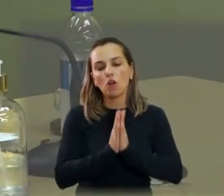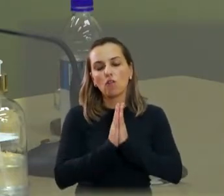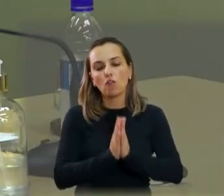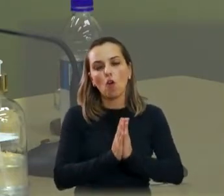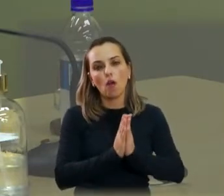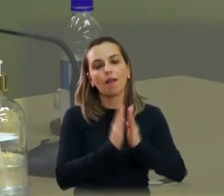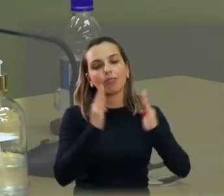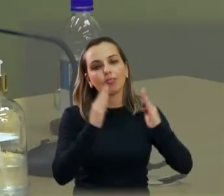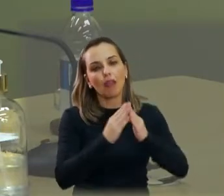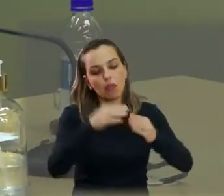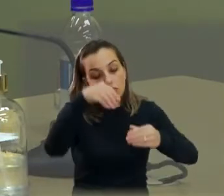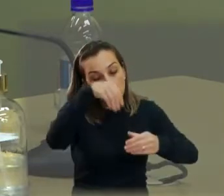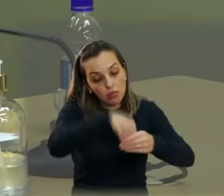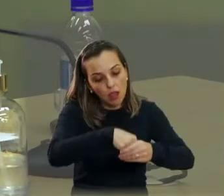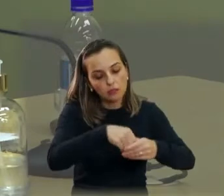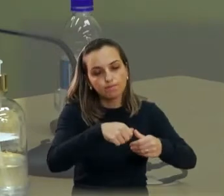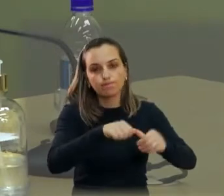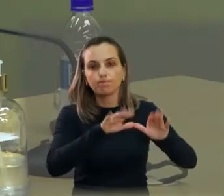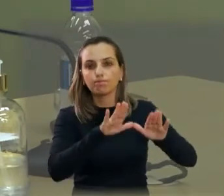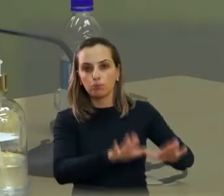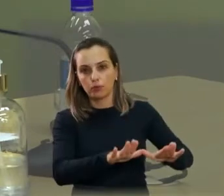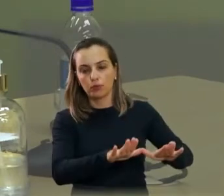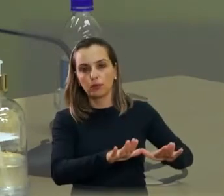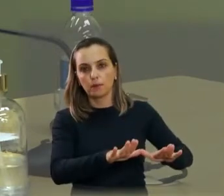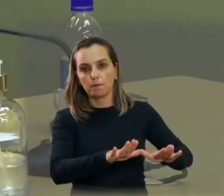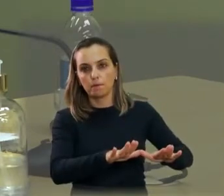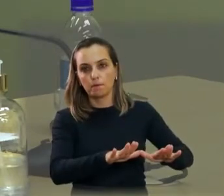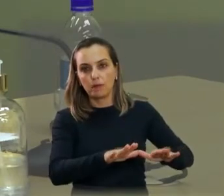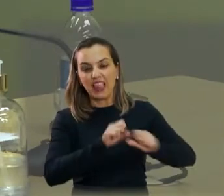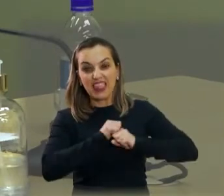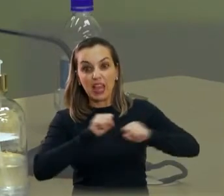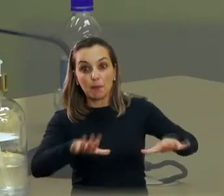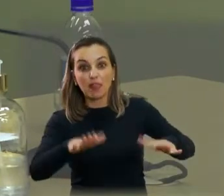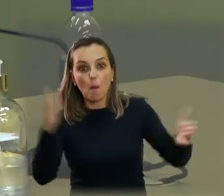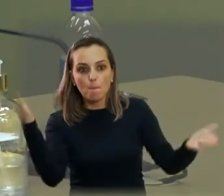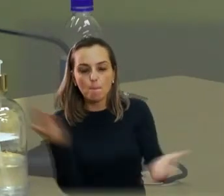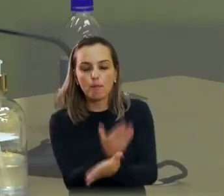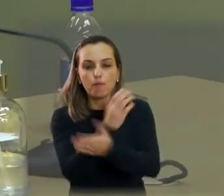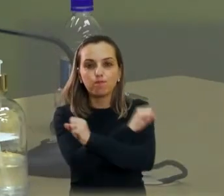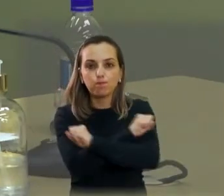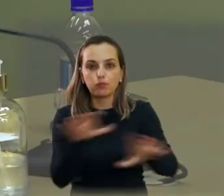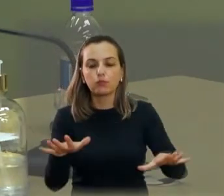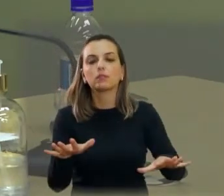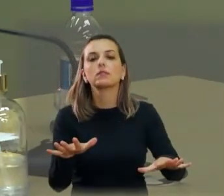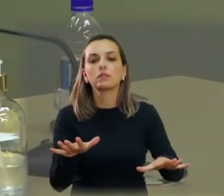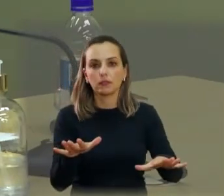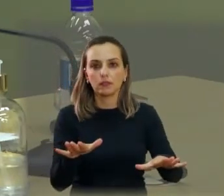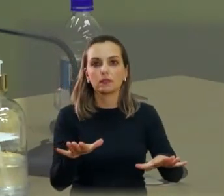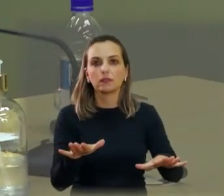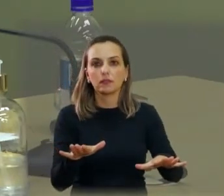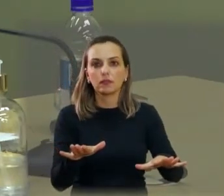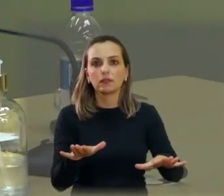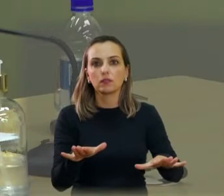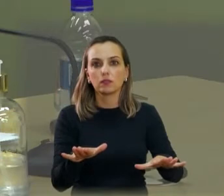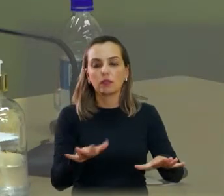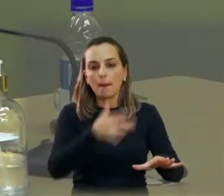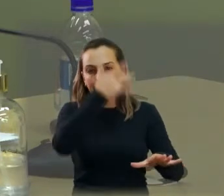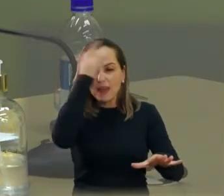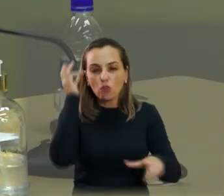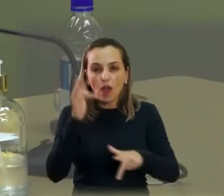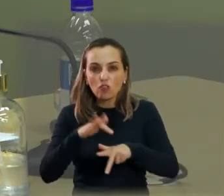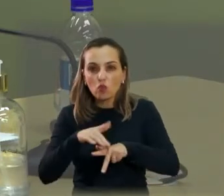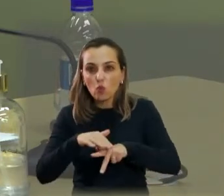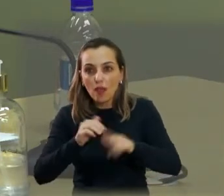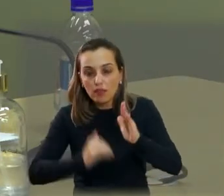ajudar a gente é ficando em casa, derrubando a transmissão, fazendo com que não aumente mais o número de